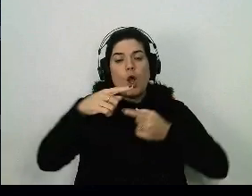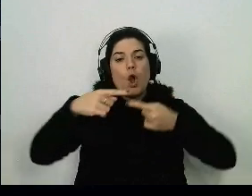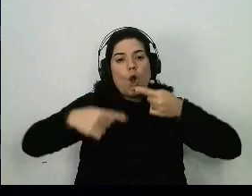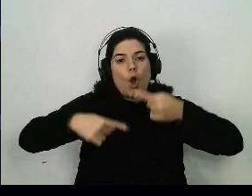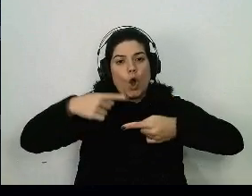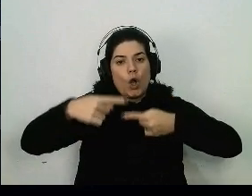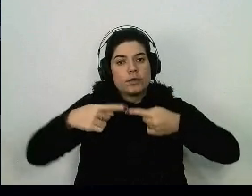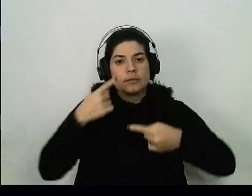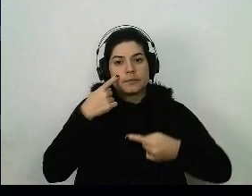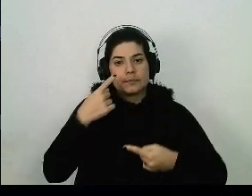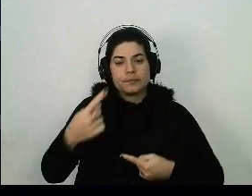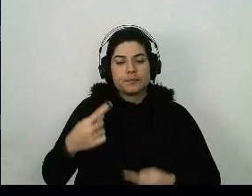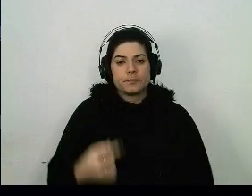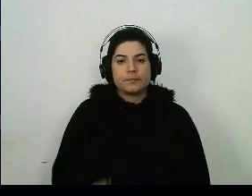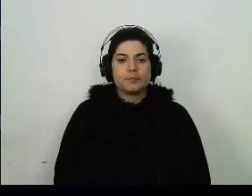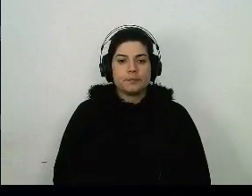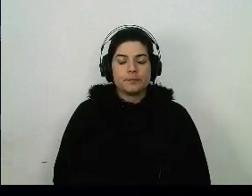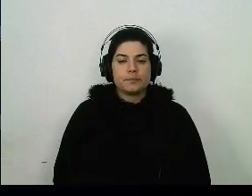Cadê?